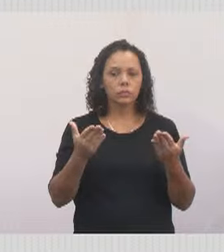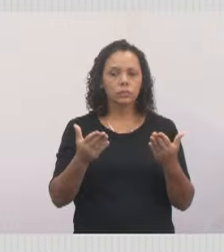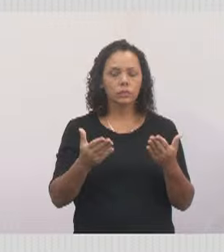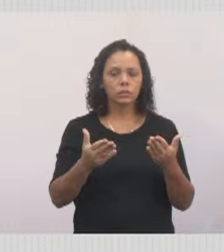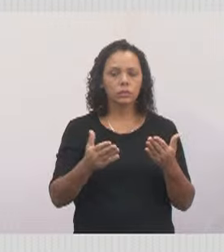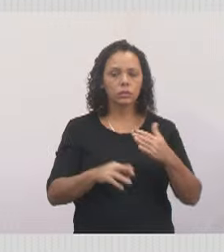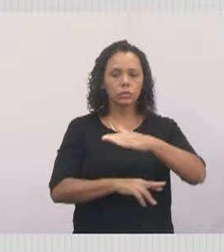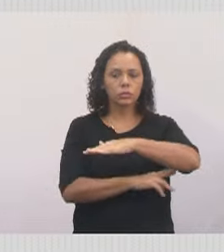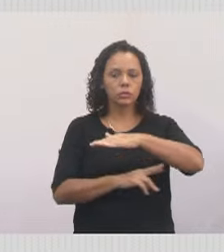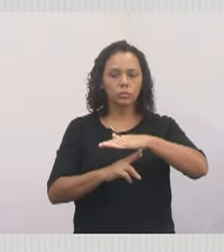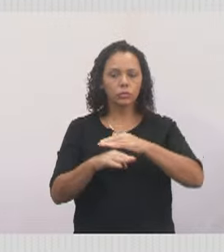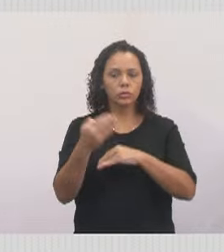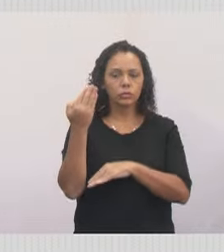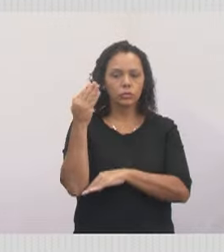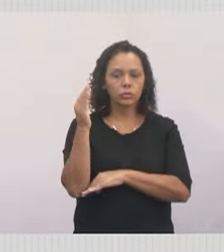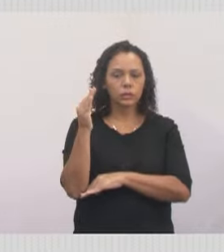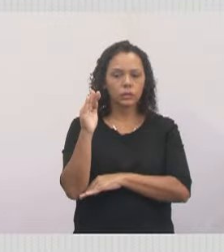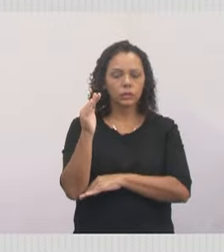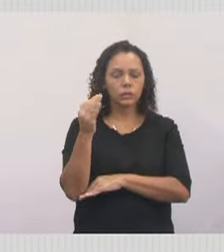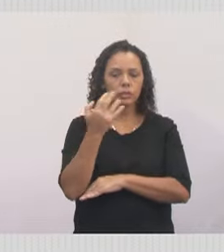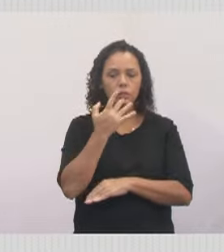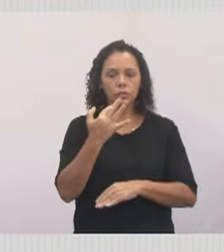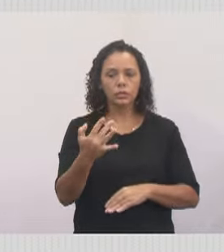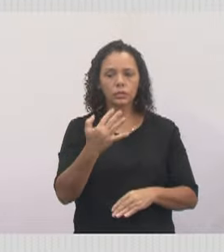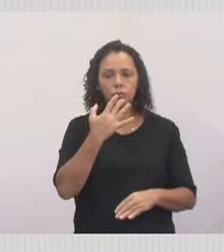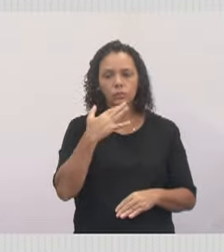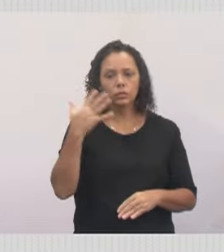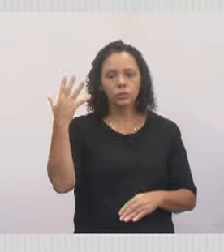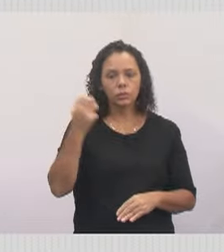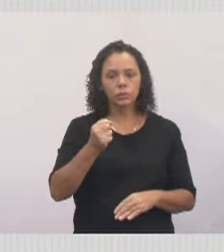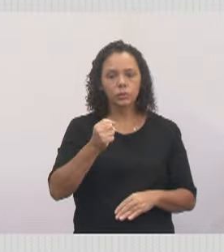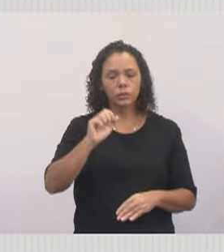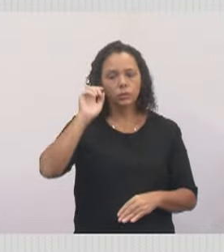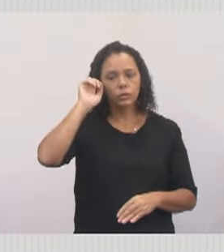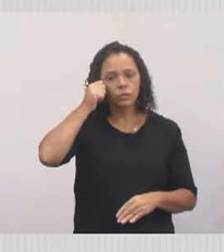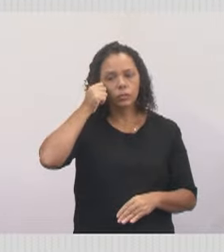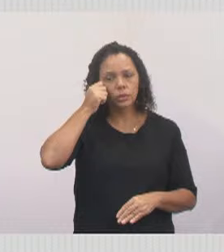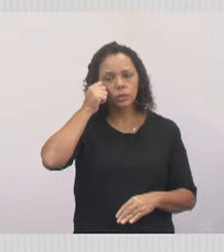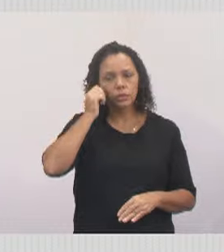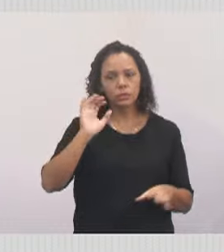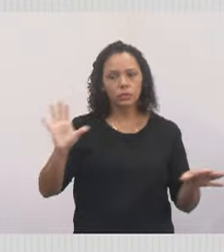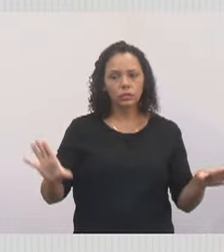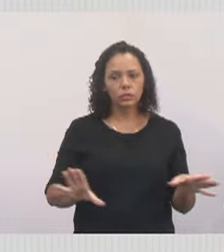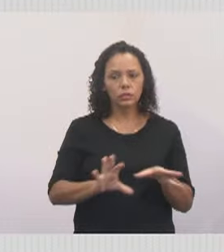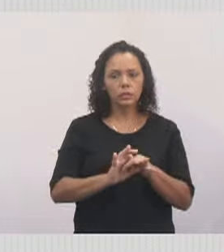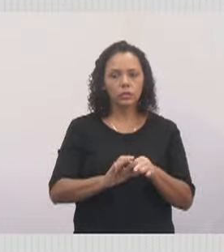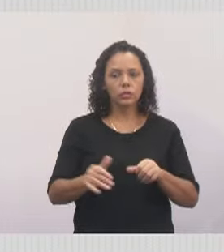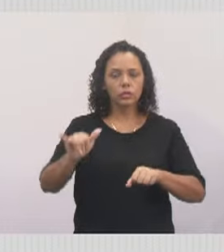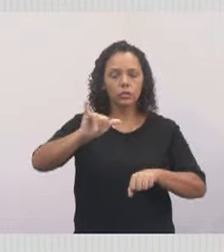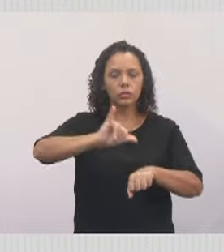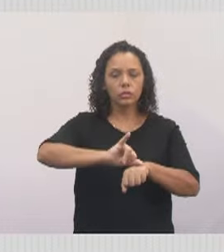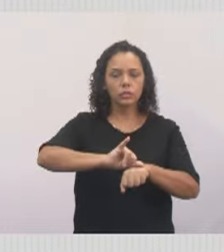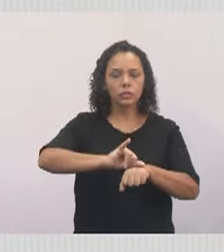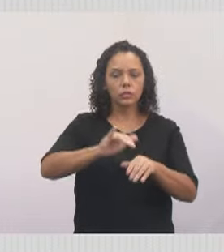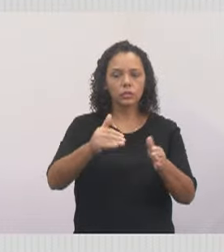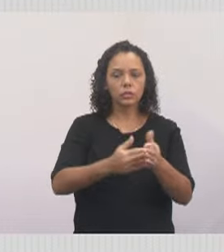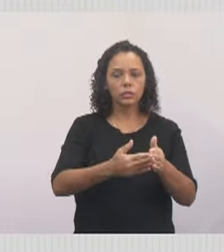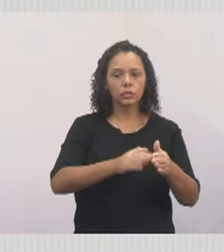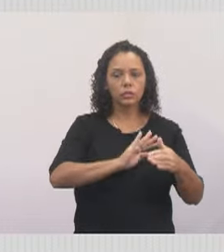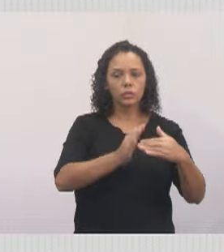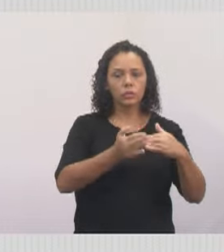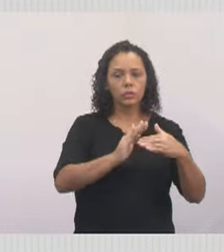de madeira nas cores branca e preta que ligava a parte central do município ao bairro do São